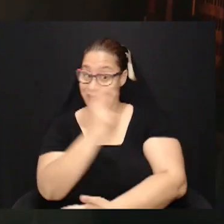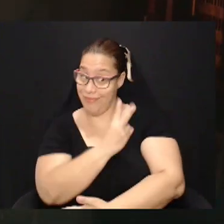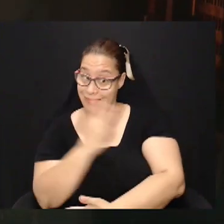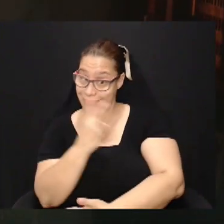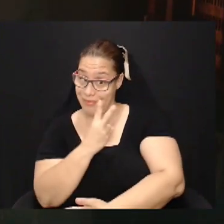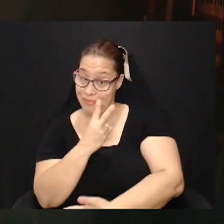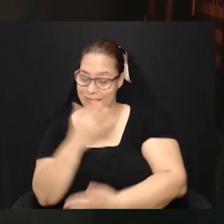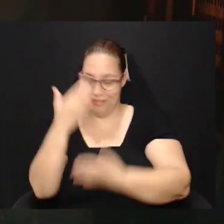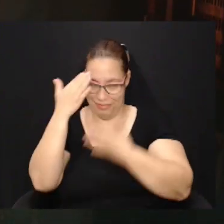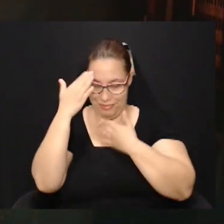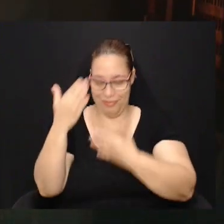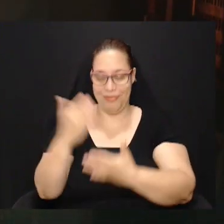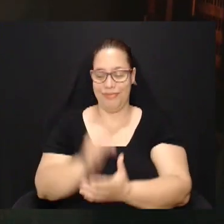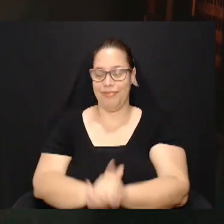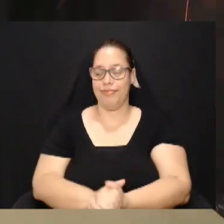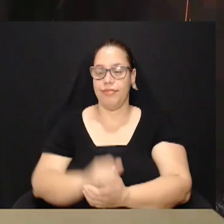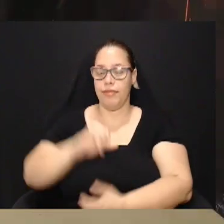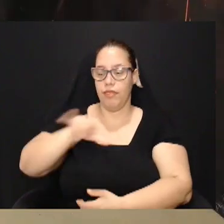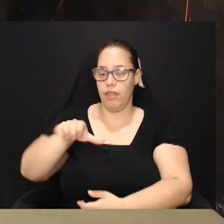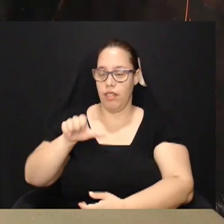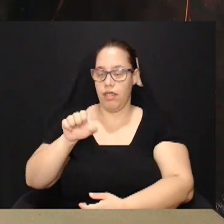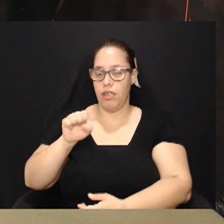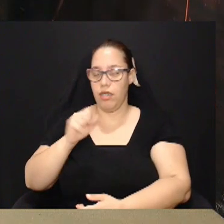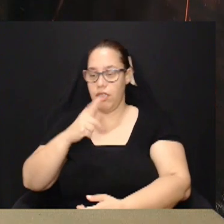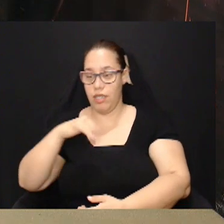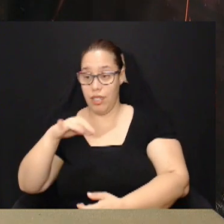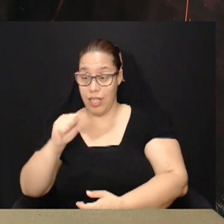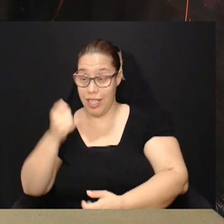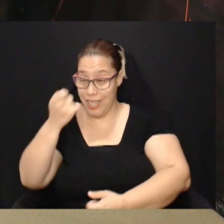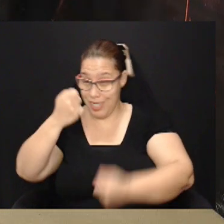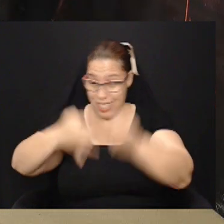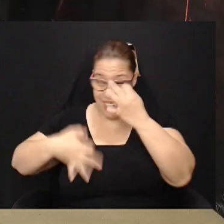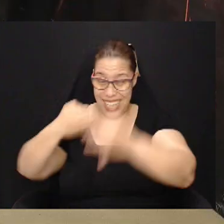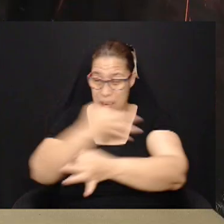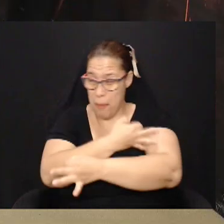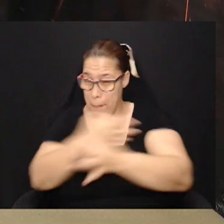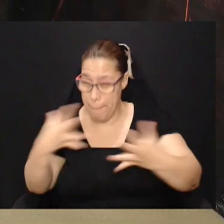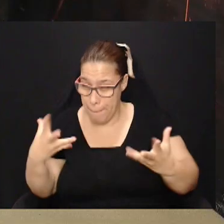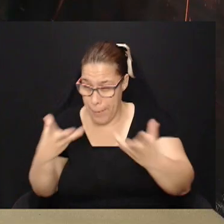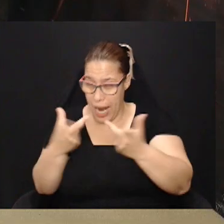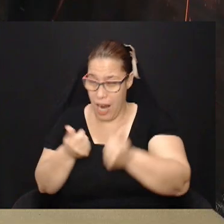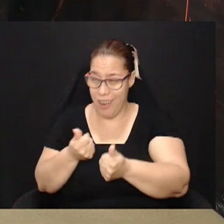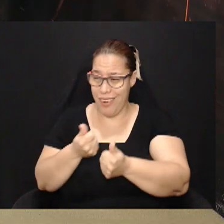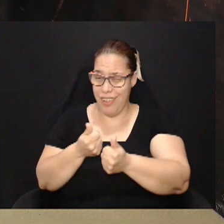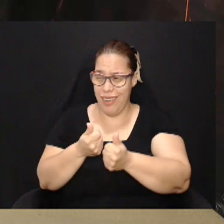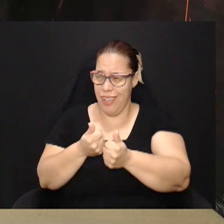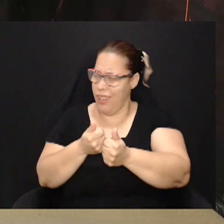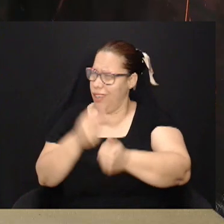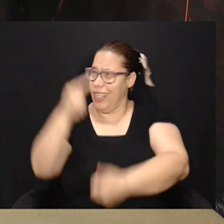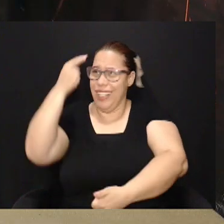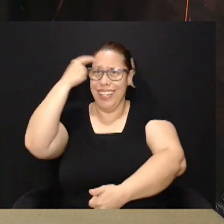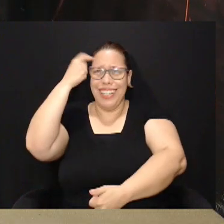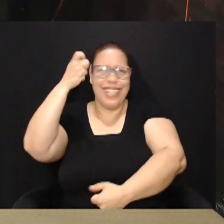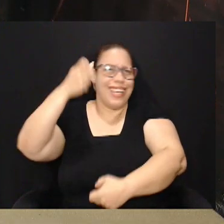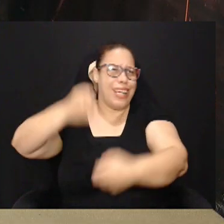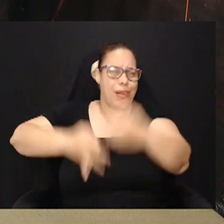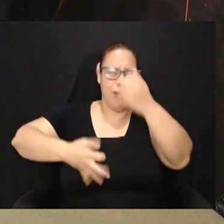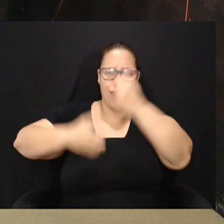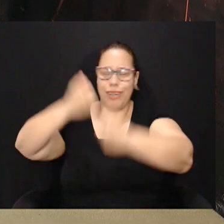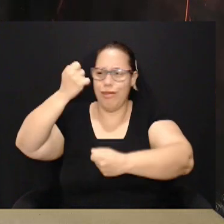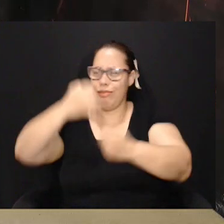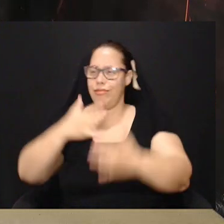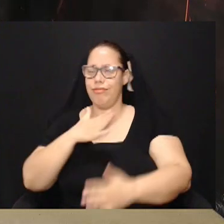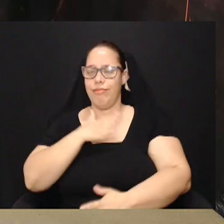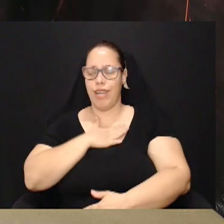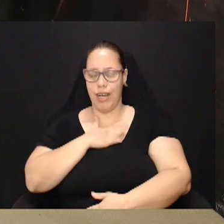convidadas. Muito obrigada, Jéssica. Nossa, quanta explicação maravilhosa, que desenho lindo que você fez para a gente. Vou levar isso para mim.